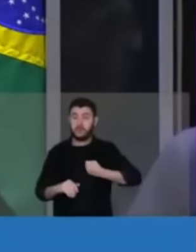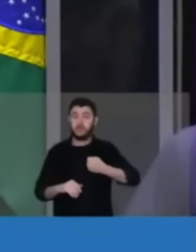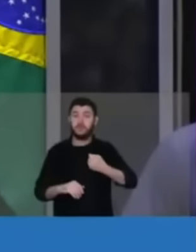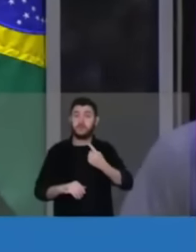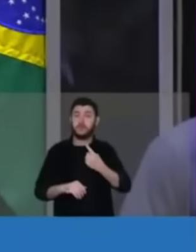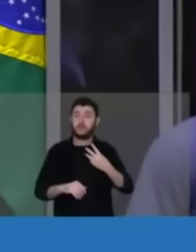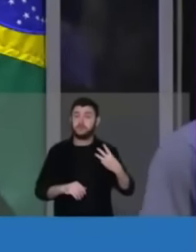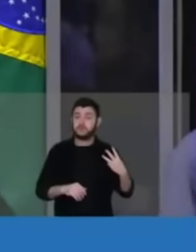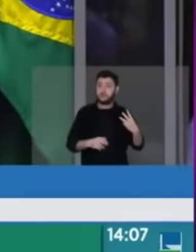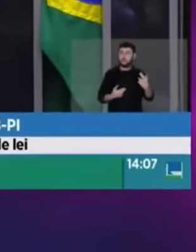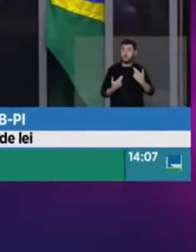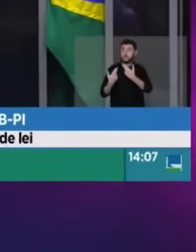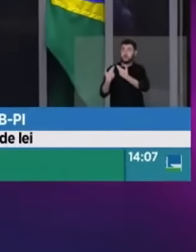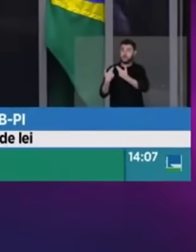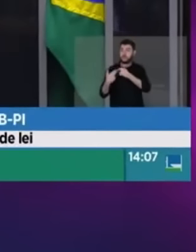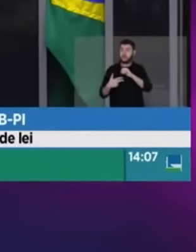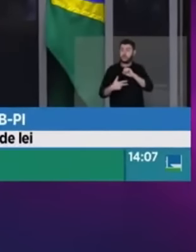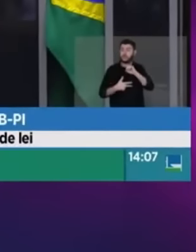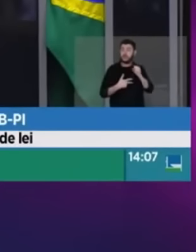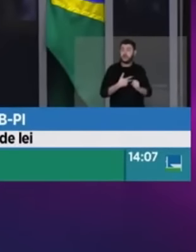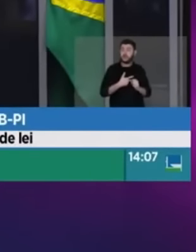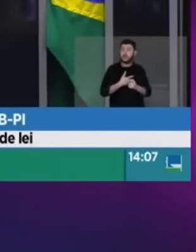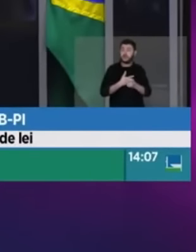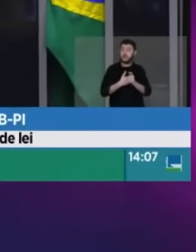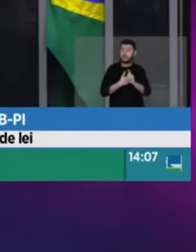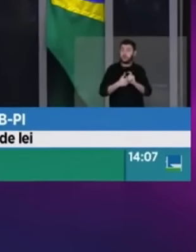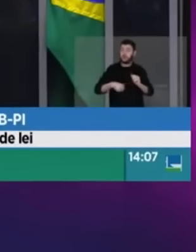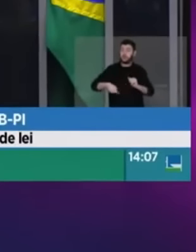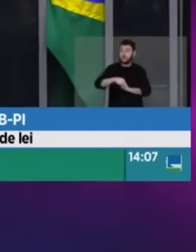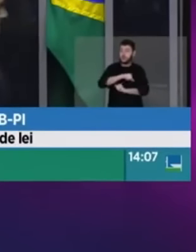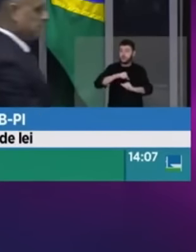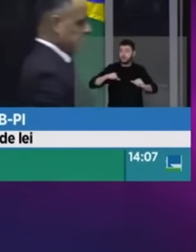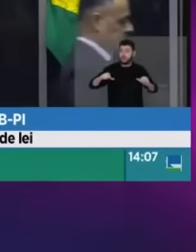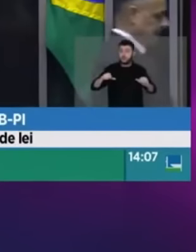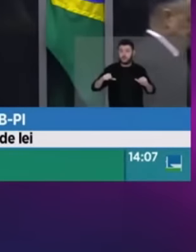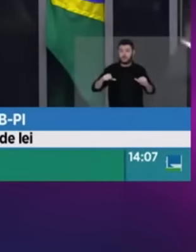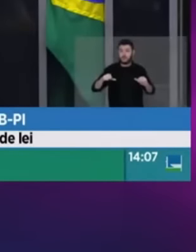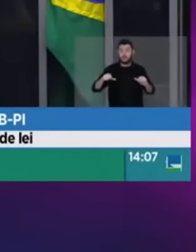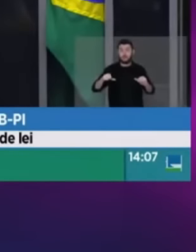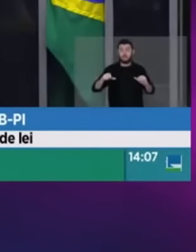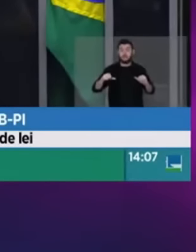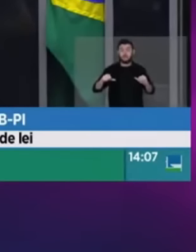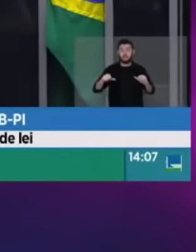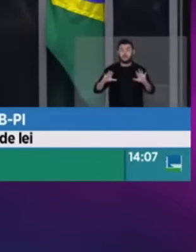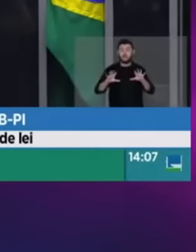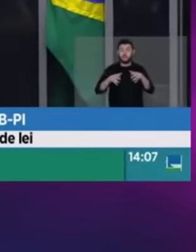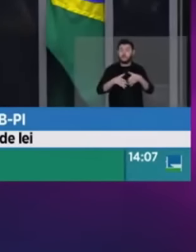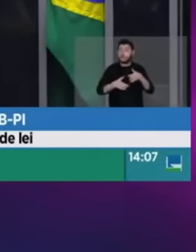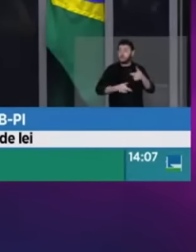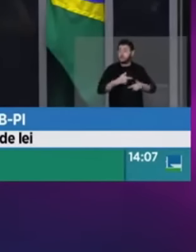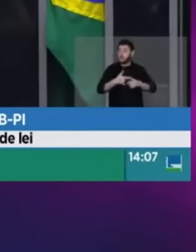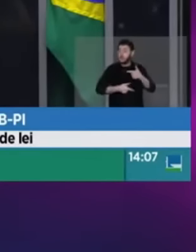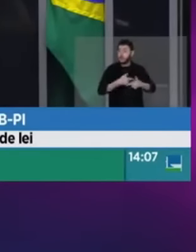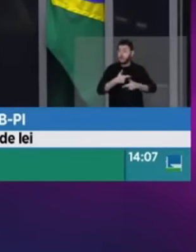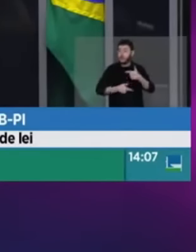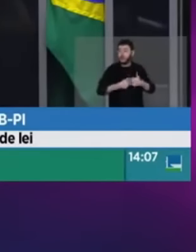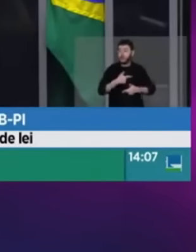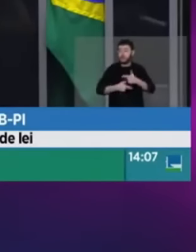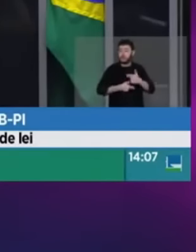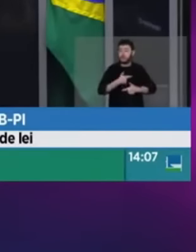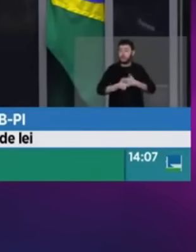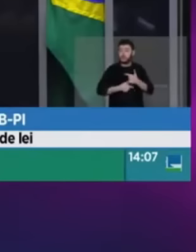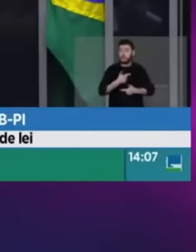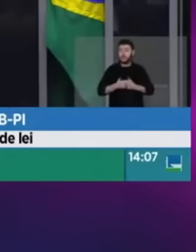faz modificações nas emendas de comissão que ele faz na